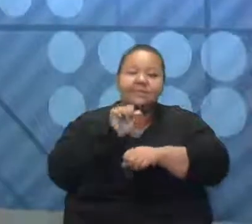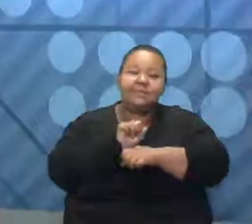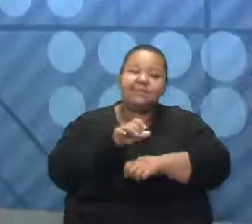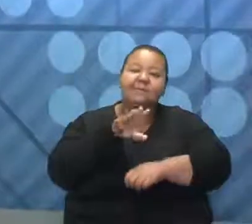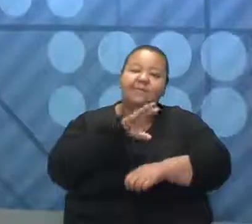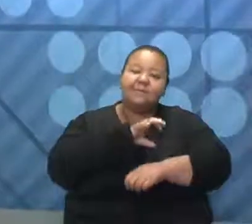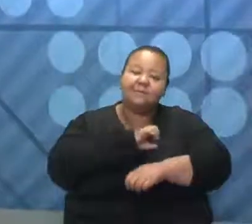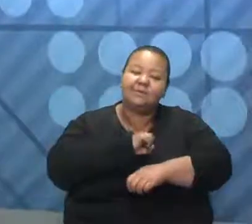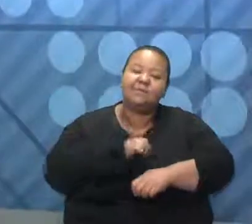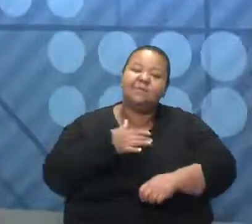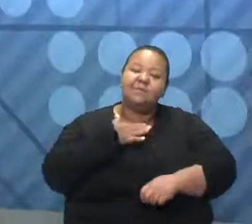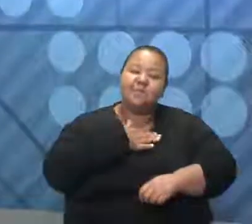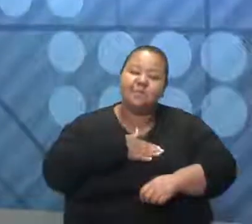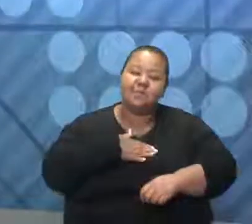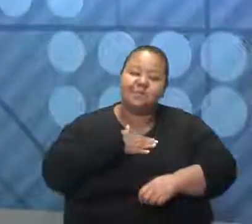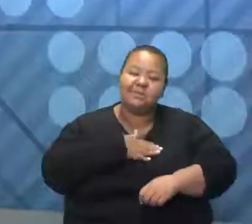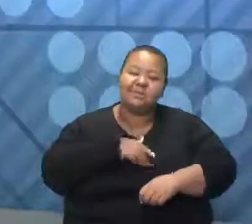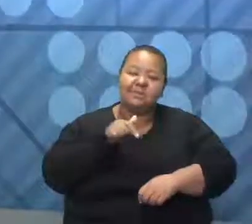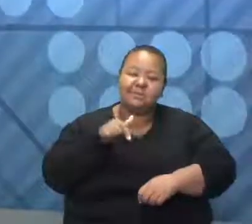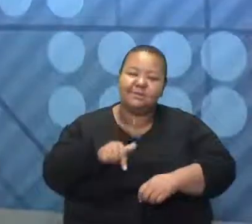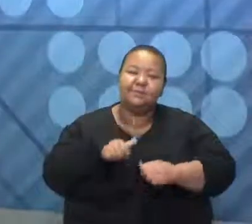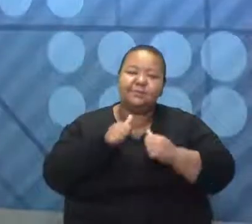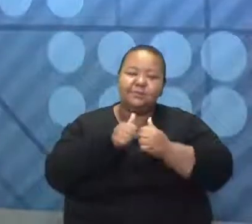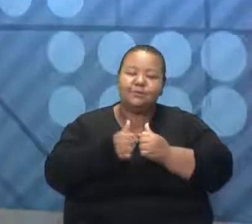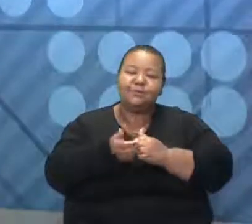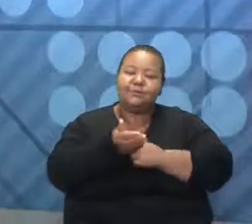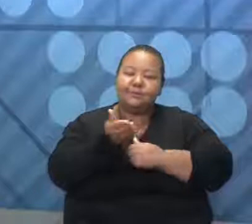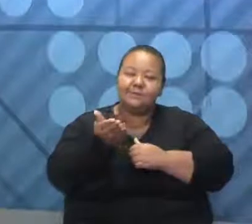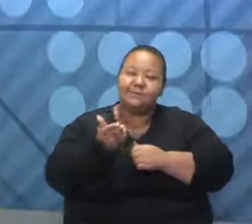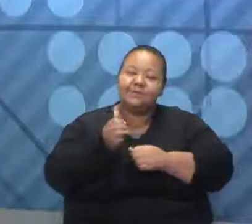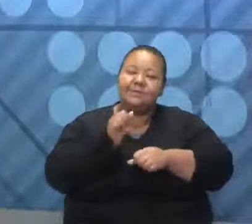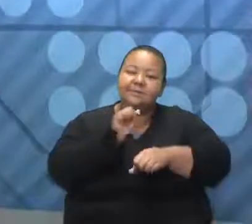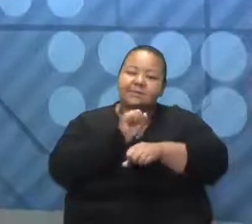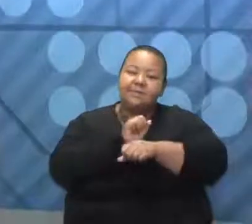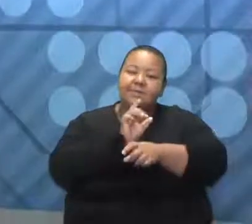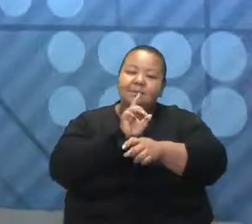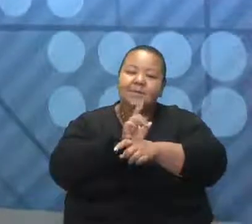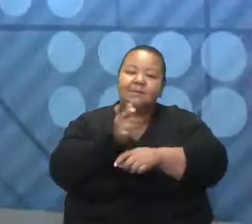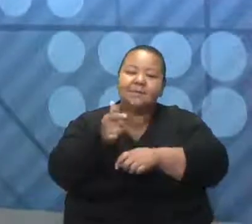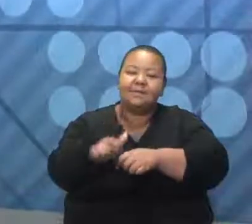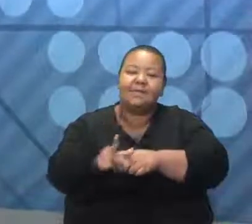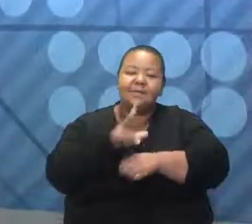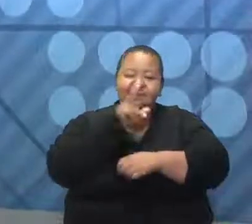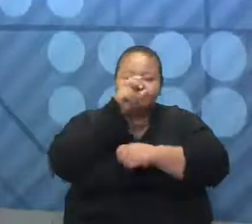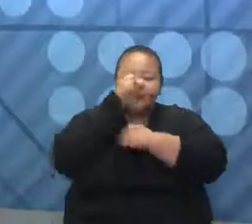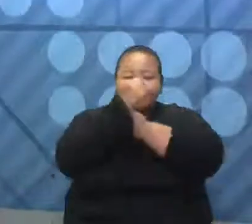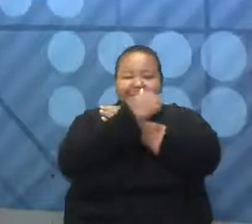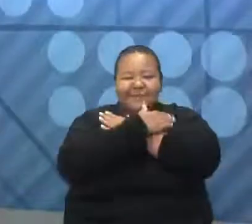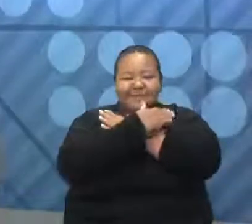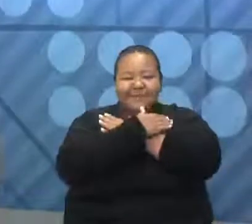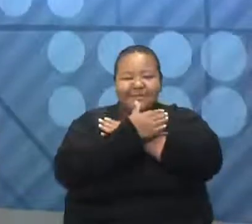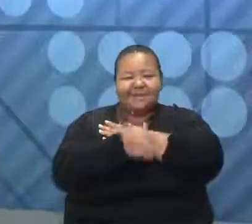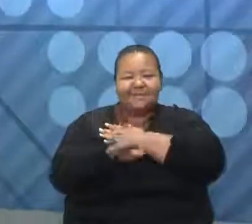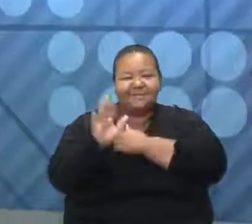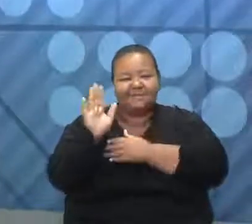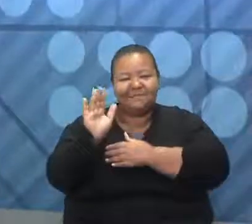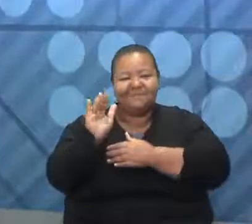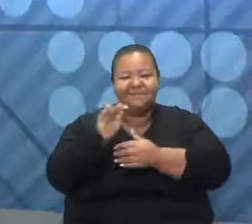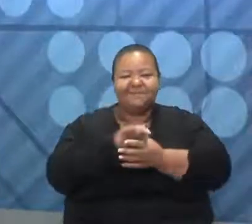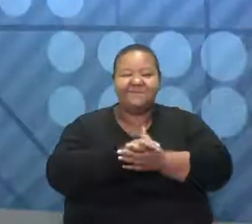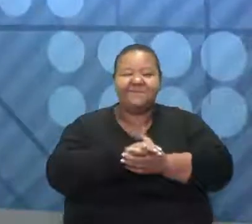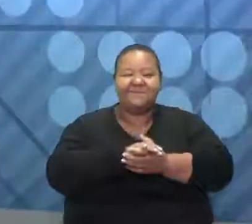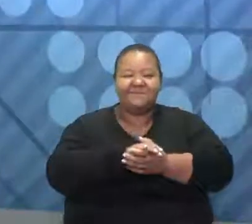gostado. Foi um prazer trabalhar com você. Espero encontrá-lo em um próximo momento. Um forte abraço e até breve.